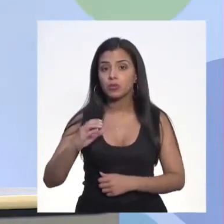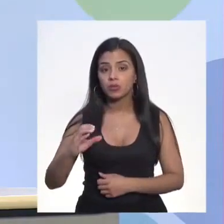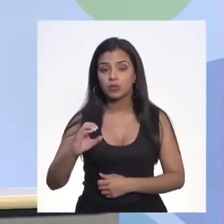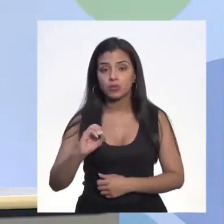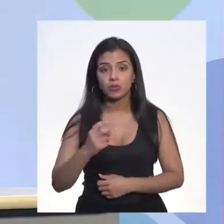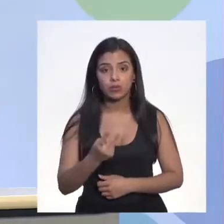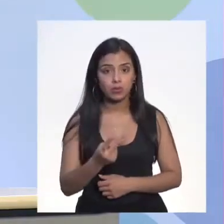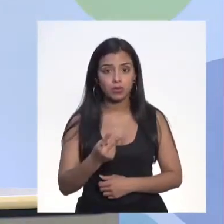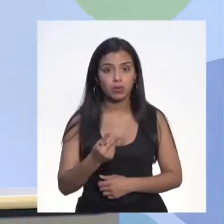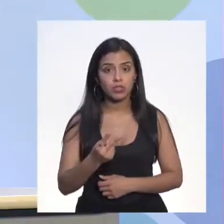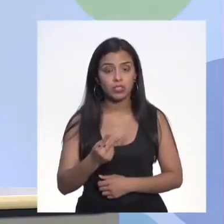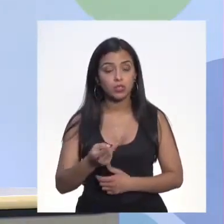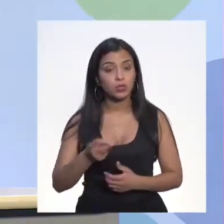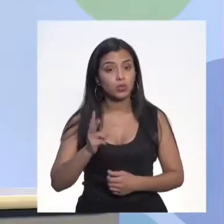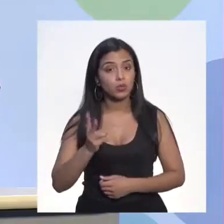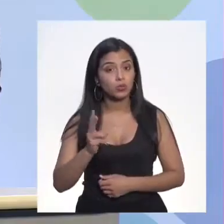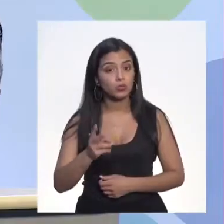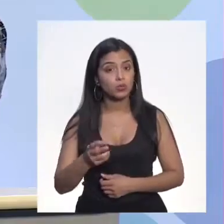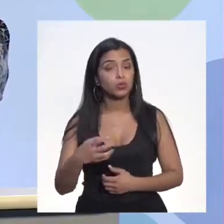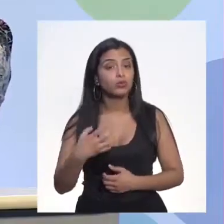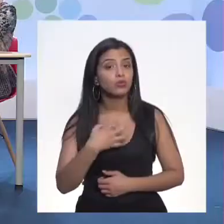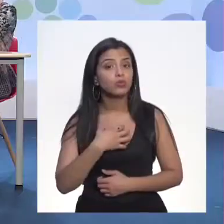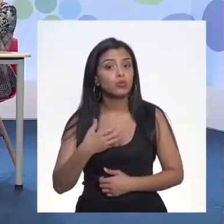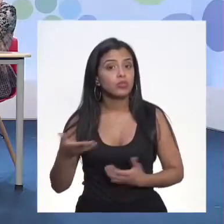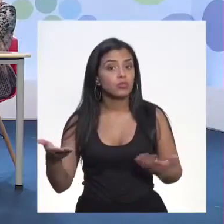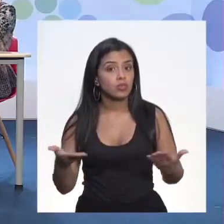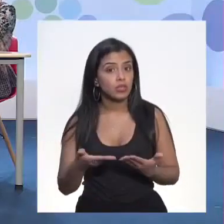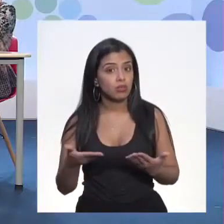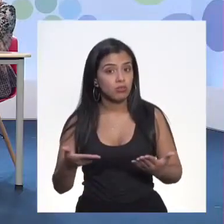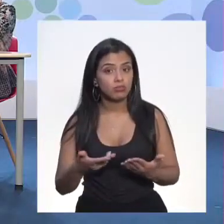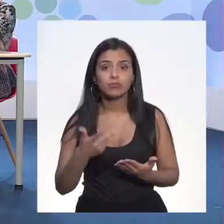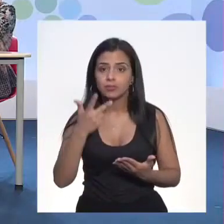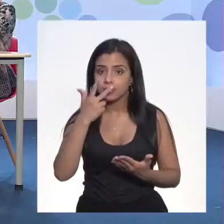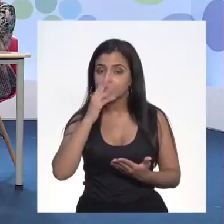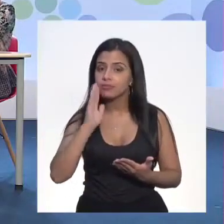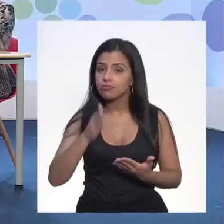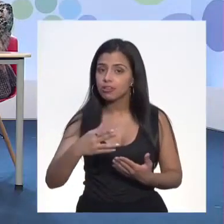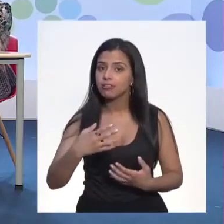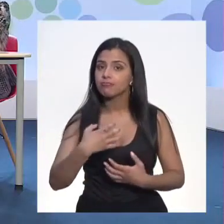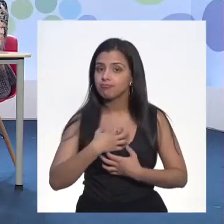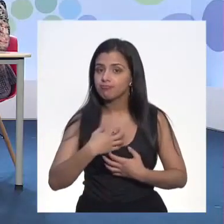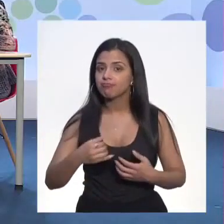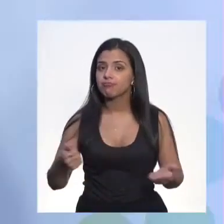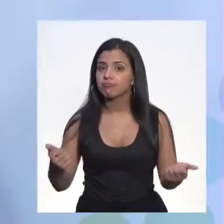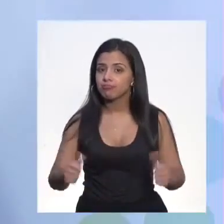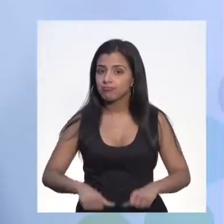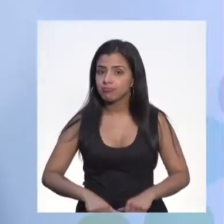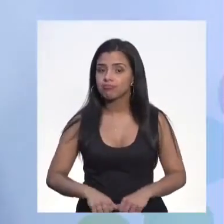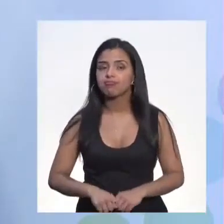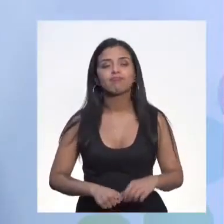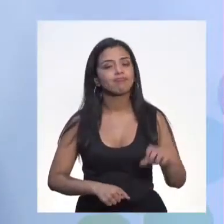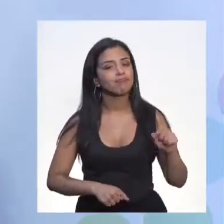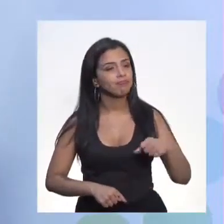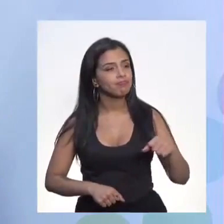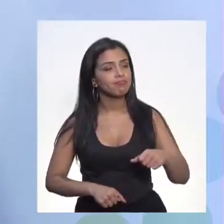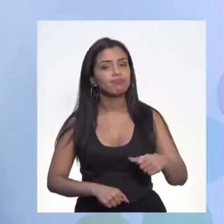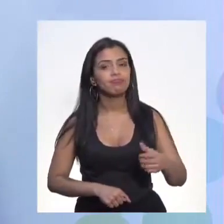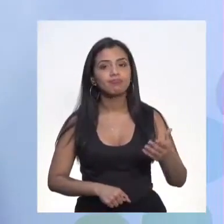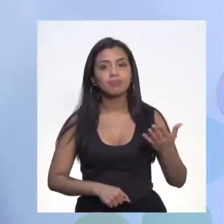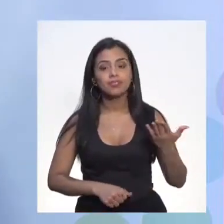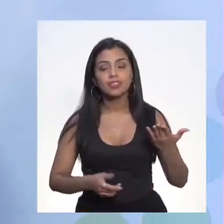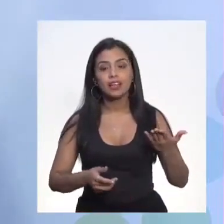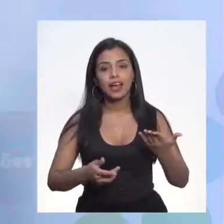continuar nos níveis atuais. Então, parece que já é uma realidade para muitos de nós aí. Exatamente. Na realidade, né, as ações